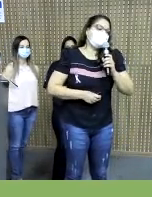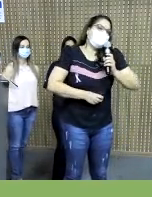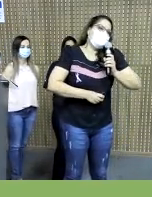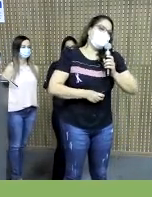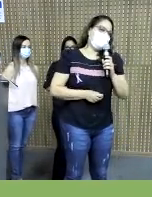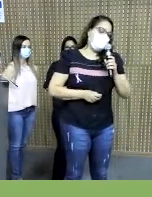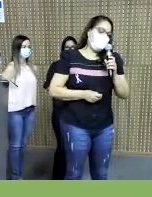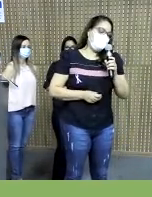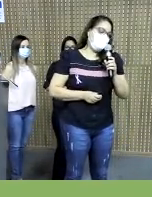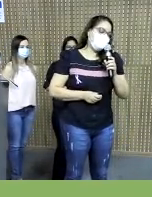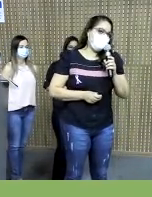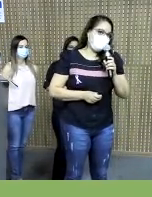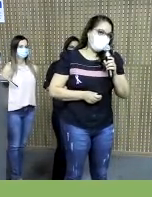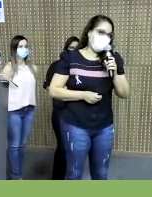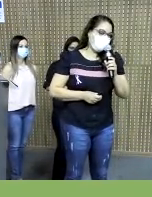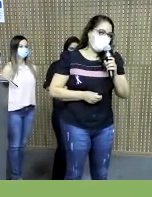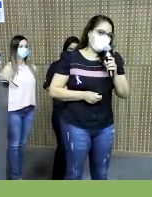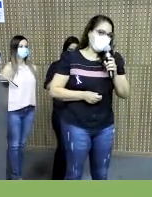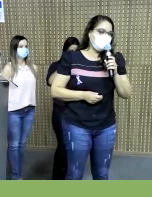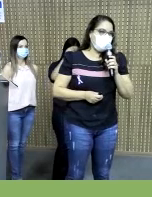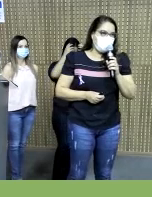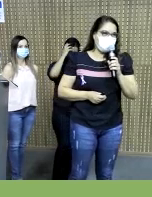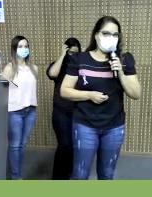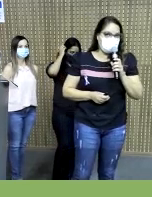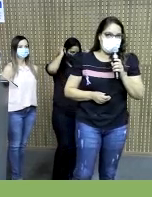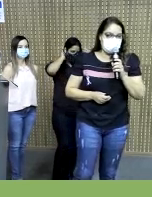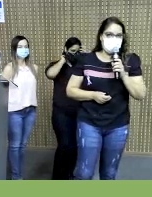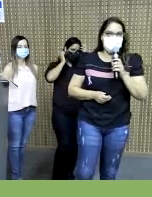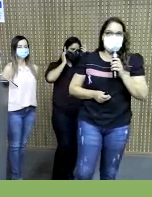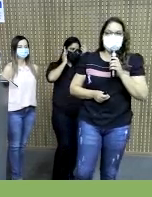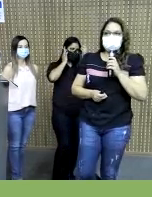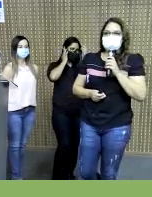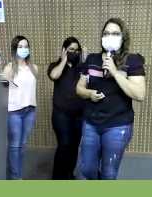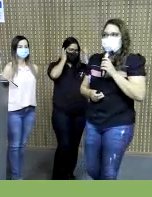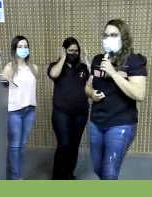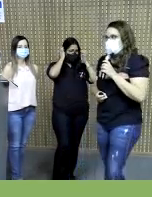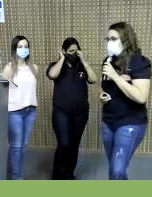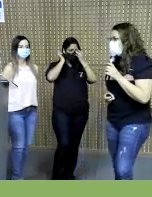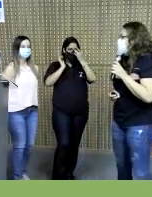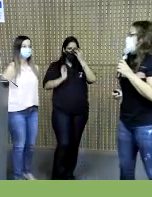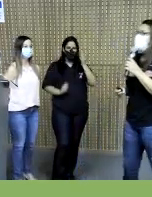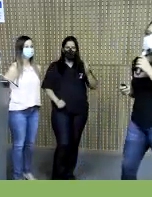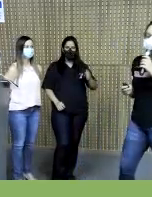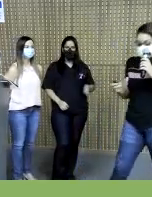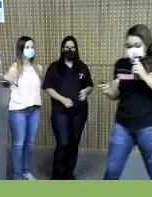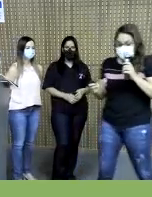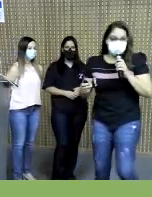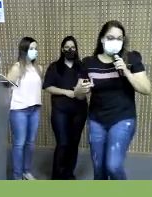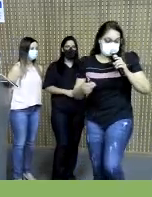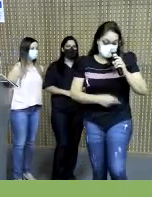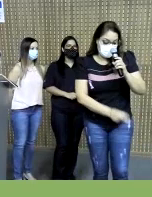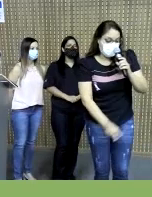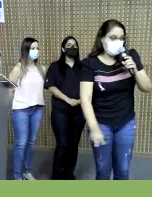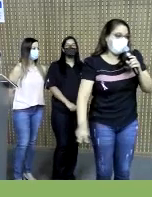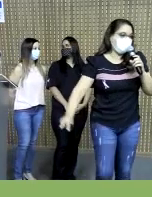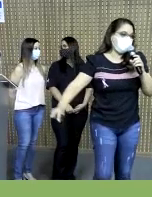eu sou assistente social de formação, atualmente na gerência desta unidade, então, e nós